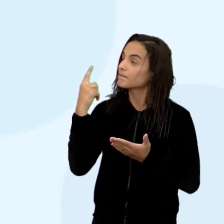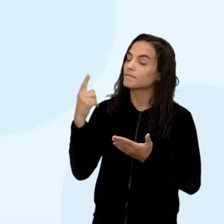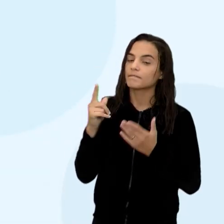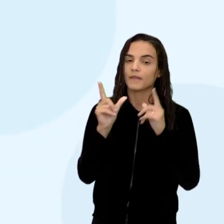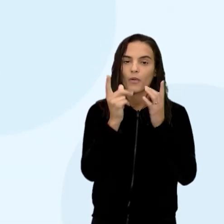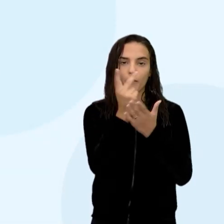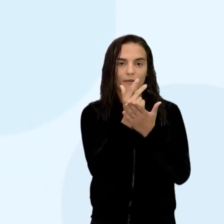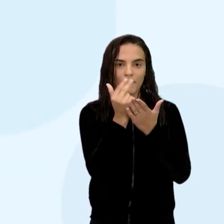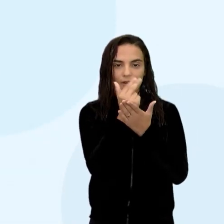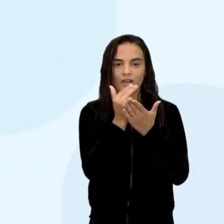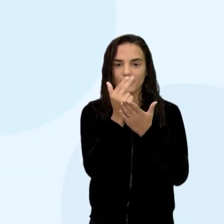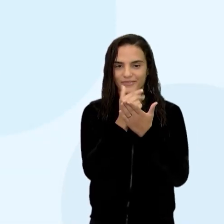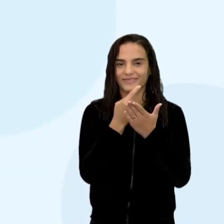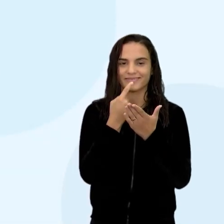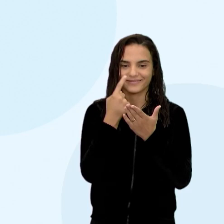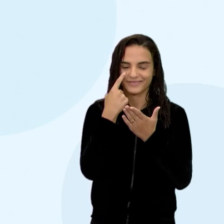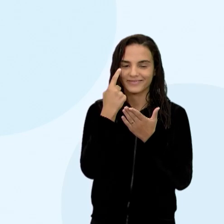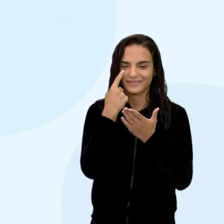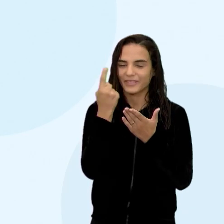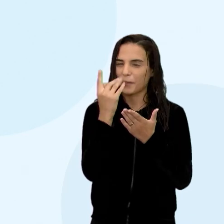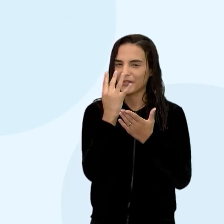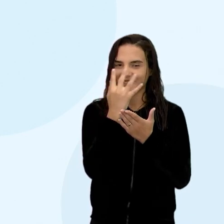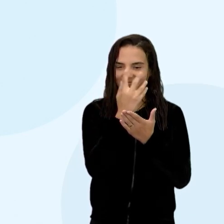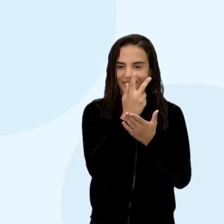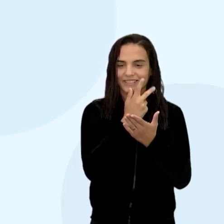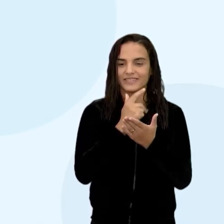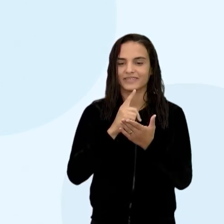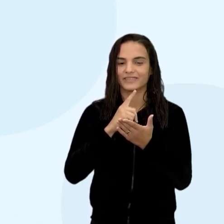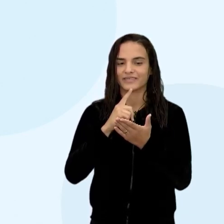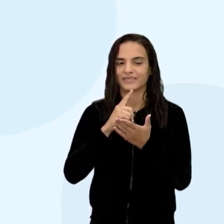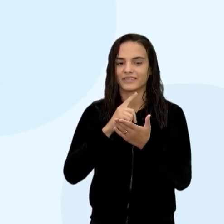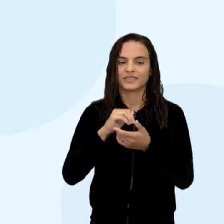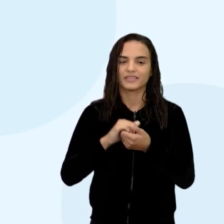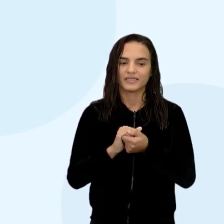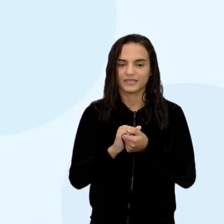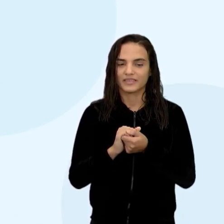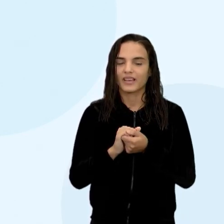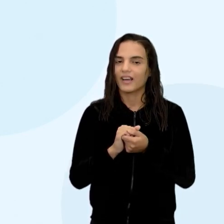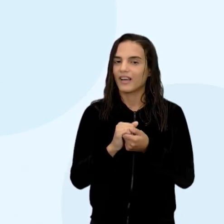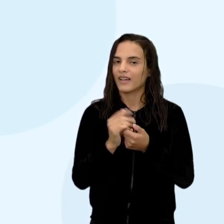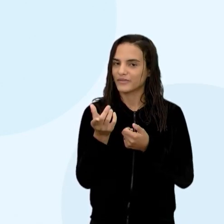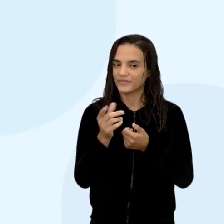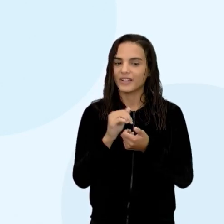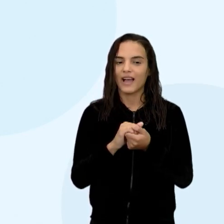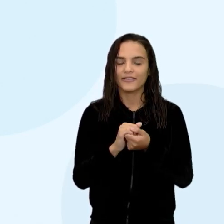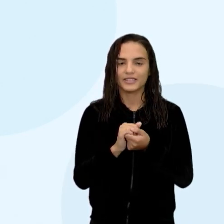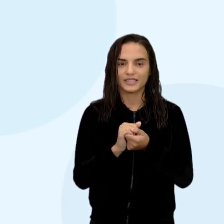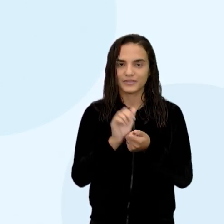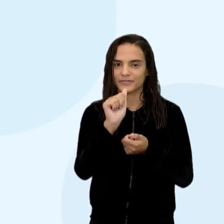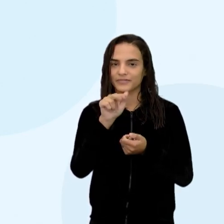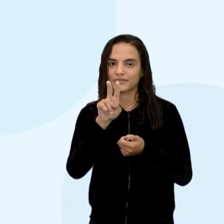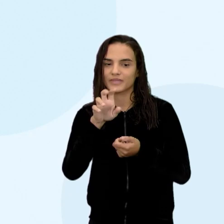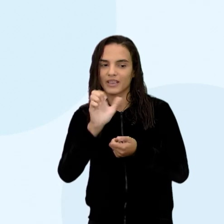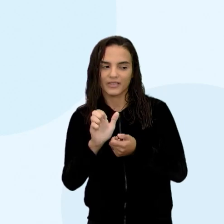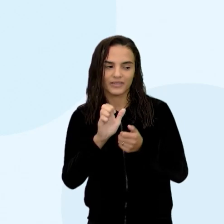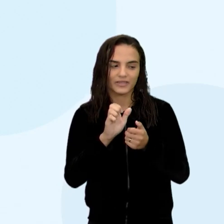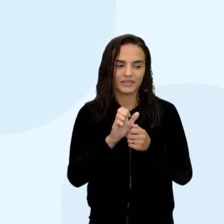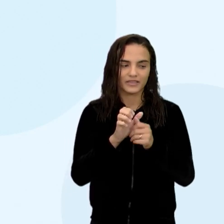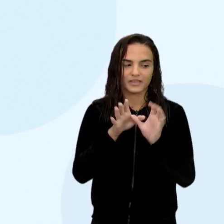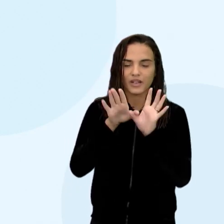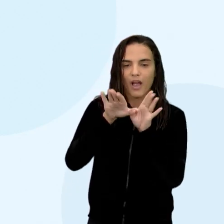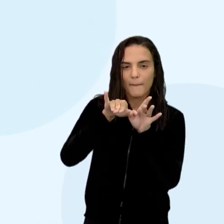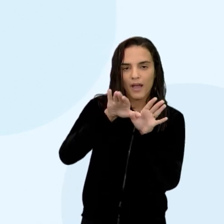uma ave, muito bonita. Cadê? Como as aves, as pessoas são diferentes em